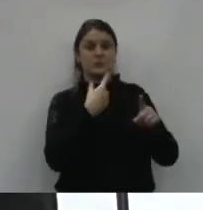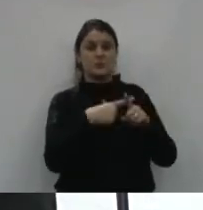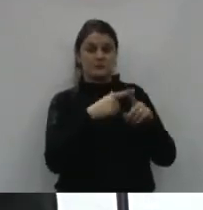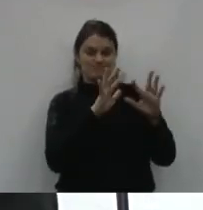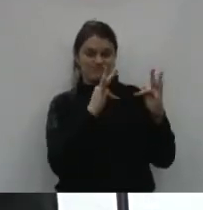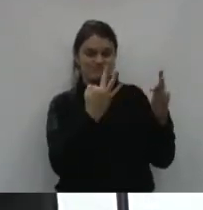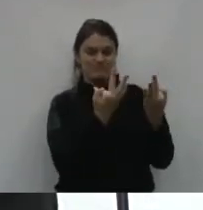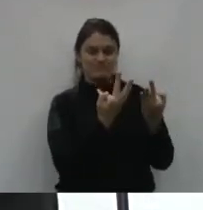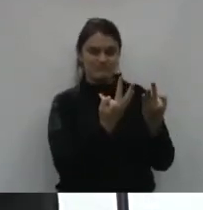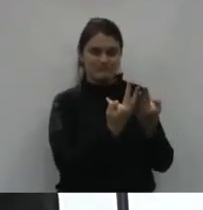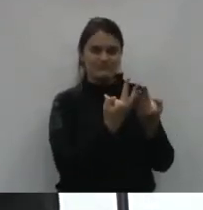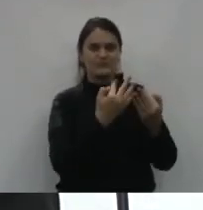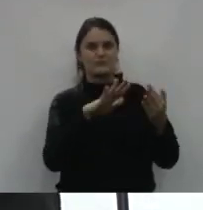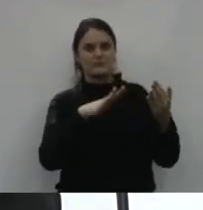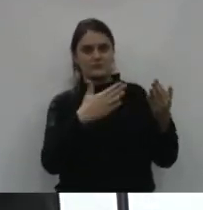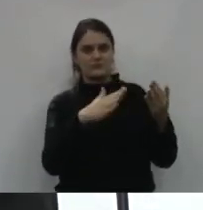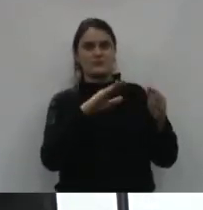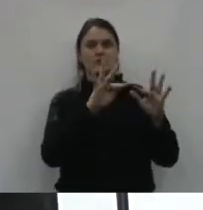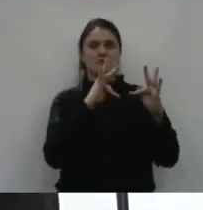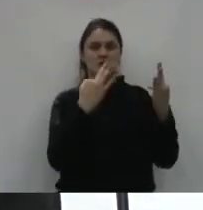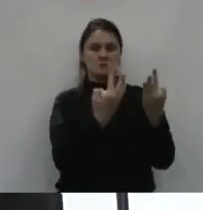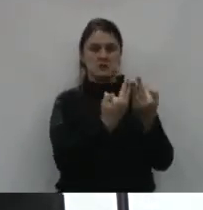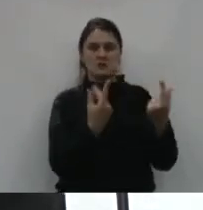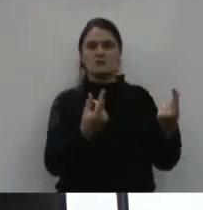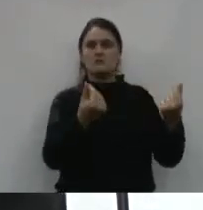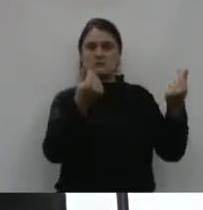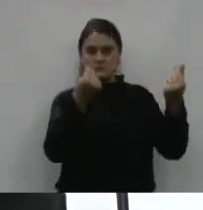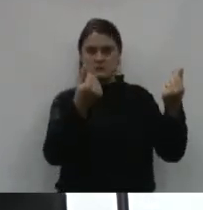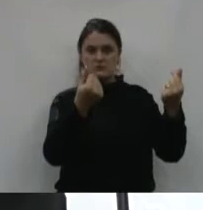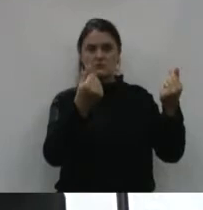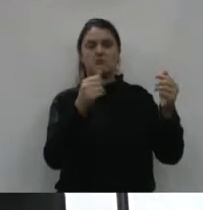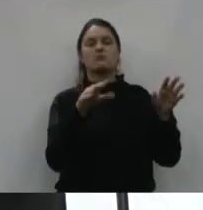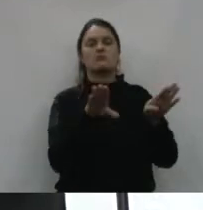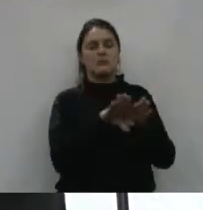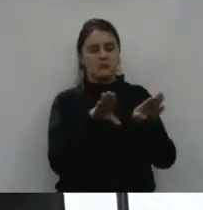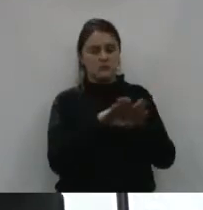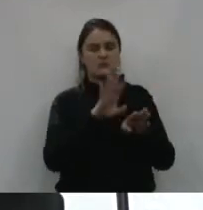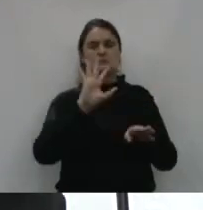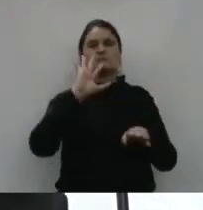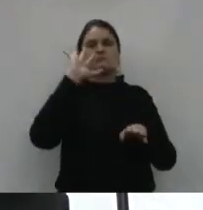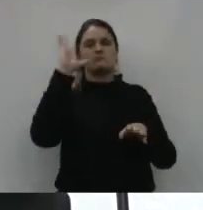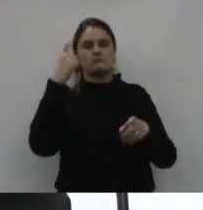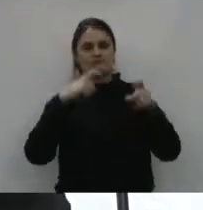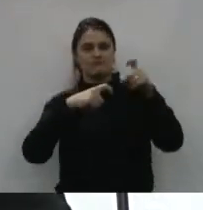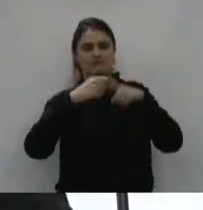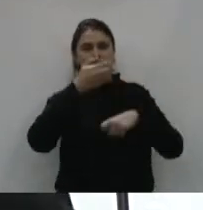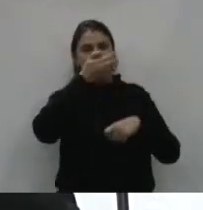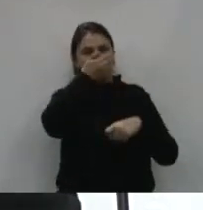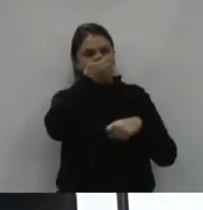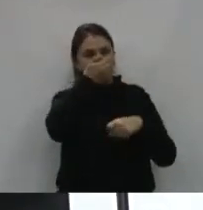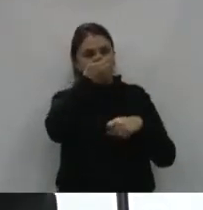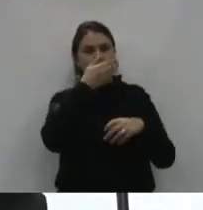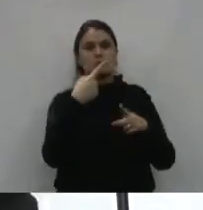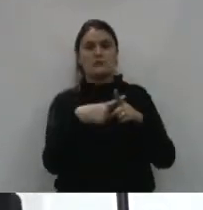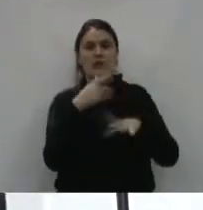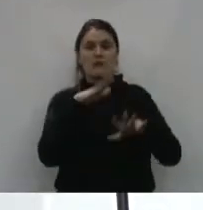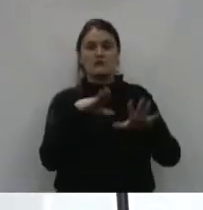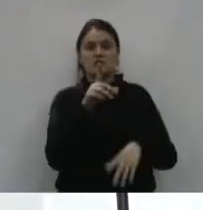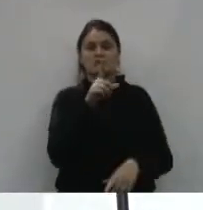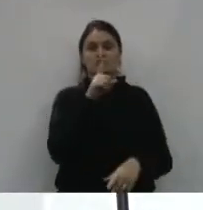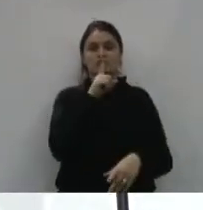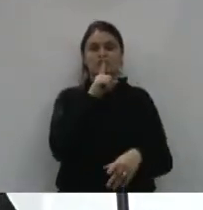famílias das classes médias é alta podem ter condições melhores para encobrir encobrir o abuso e manter o muro do